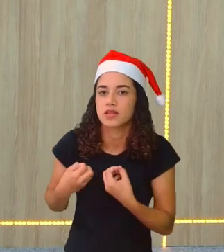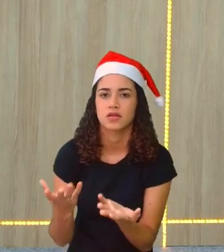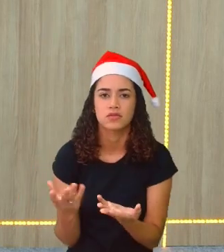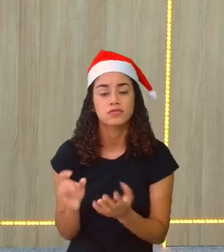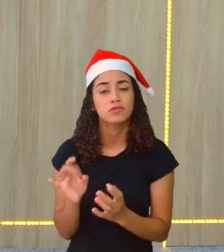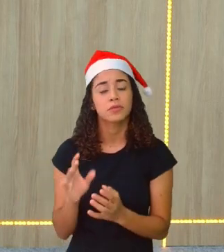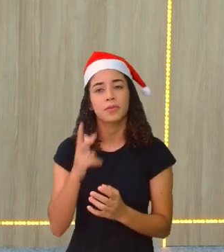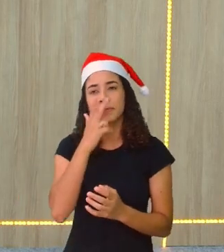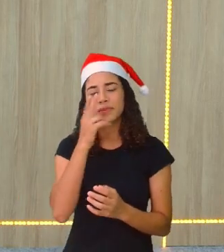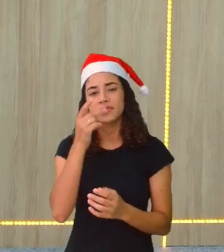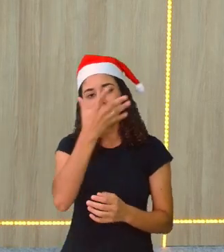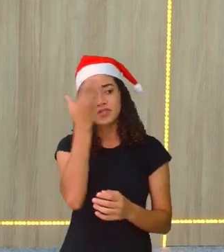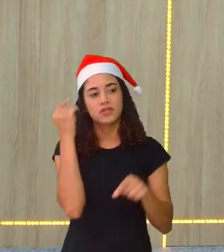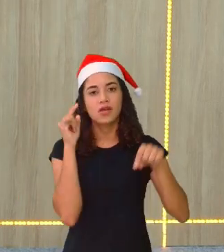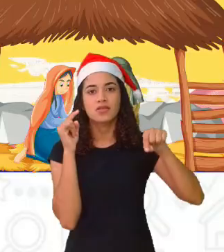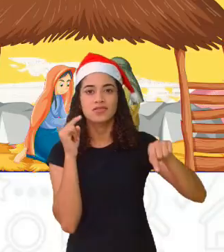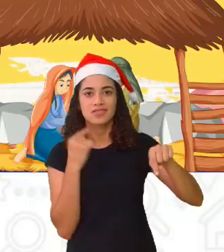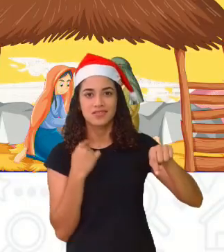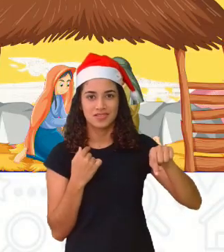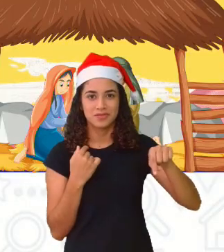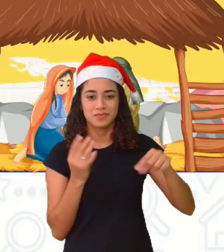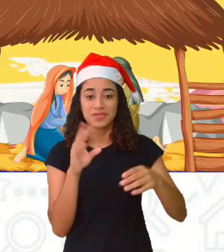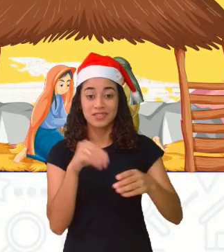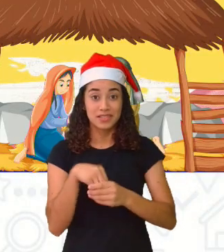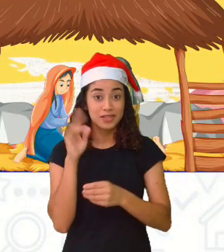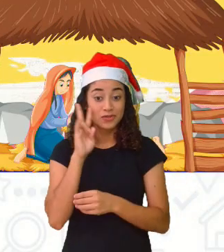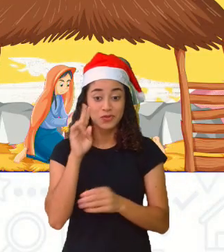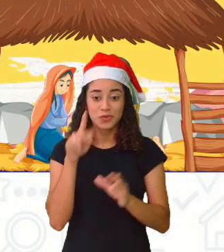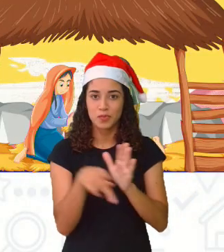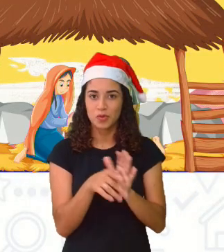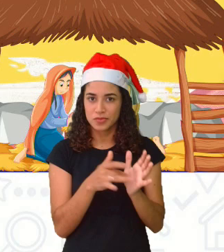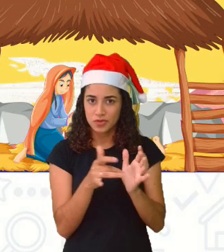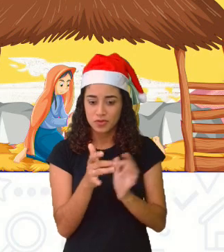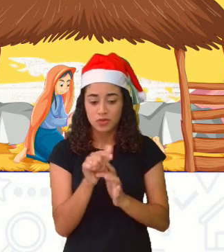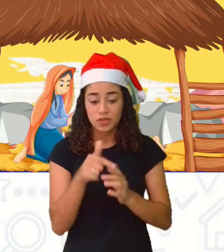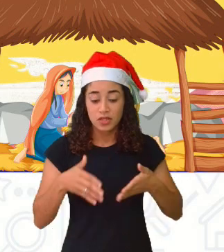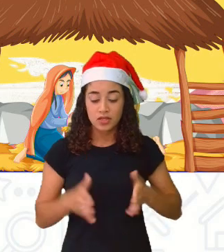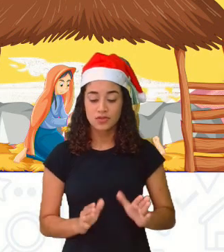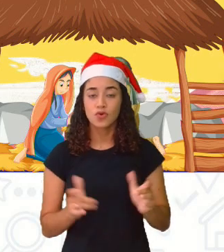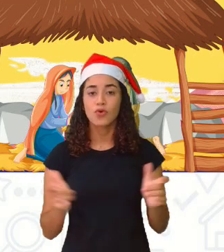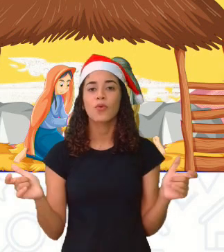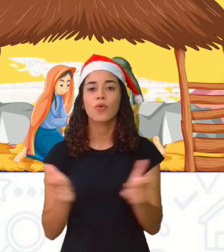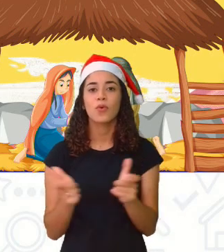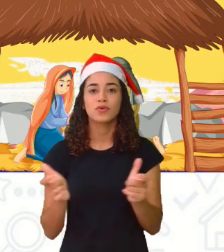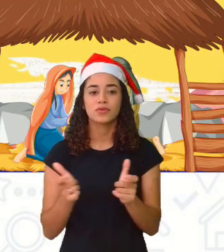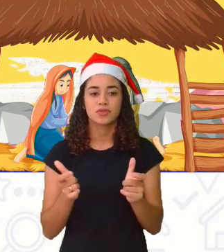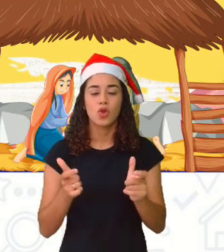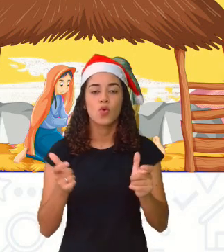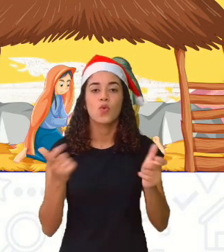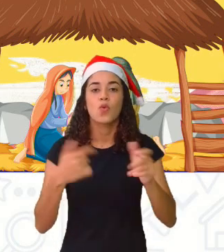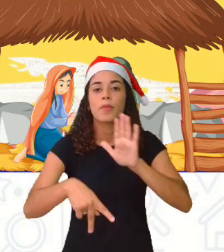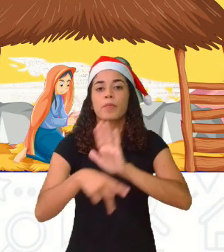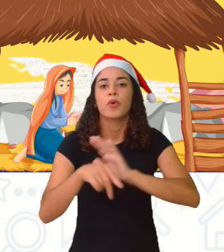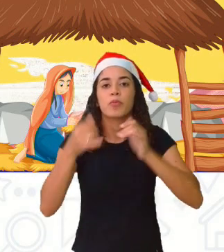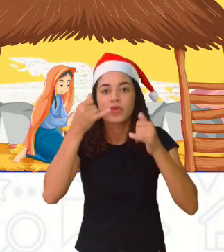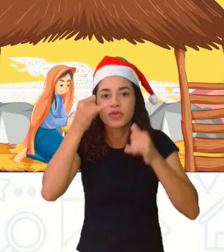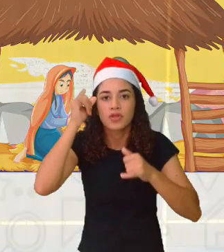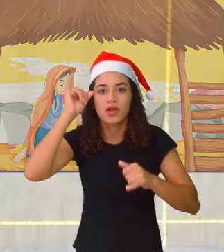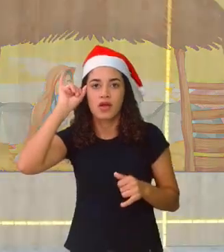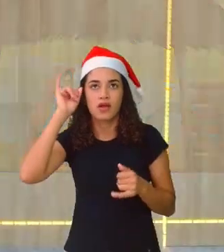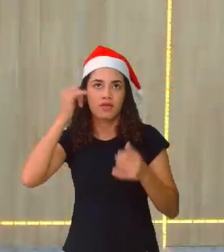e se esquece que dentro da história, né, de Cristo, ele nasceu em um estábulo, foi colocado em uma